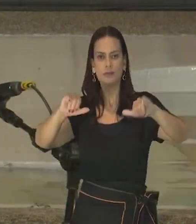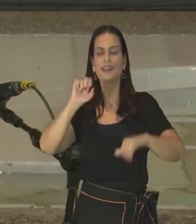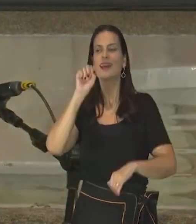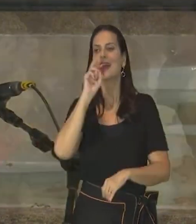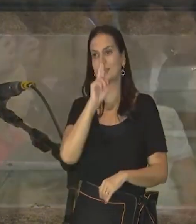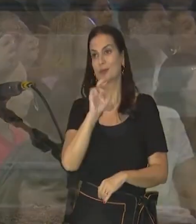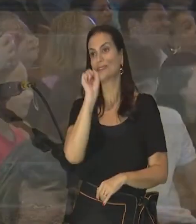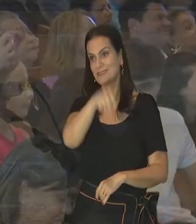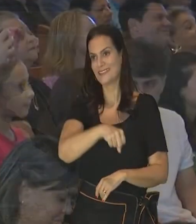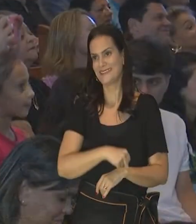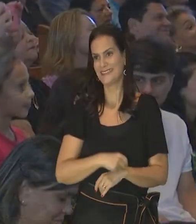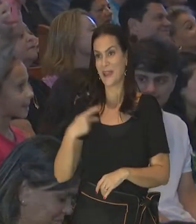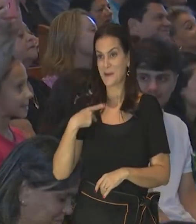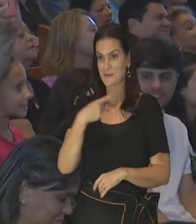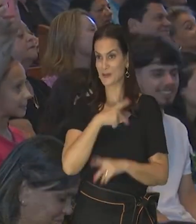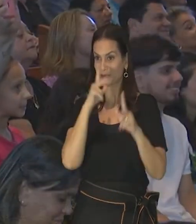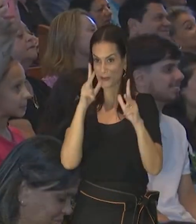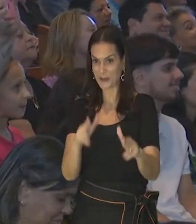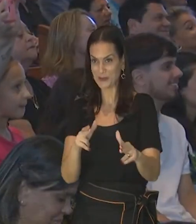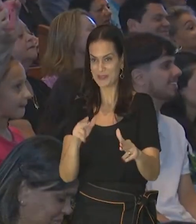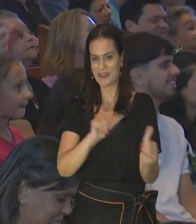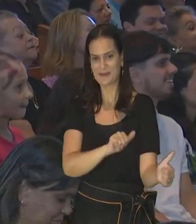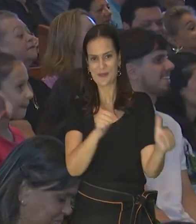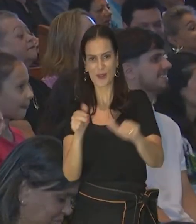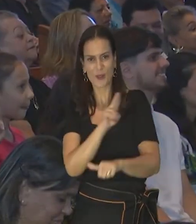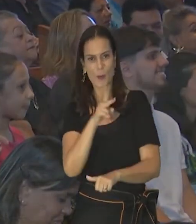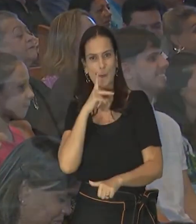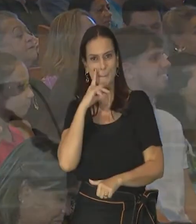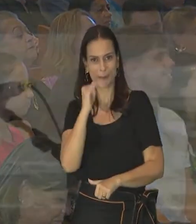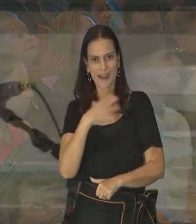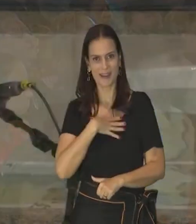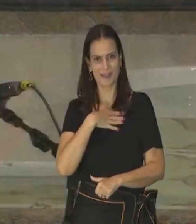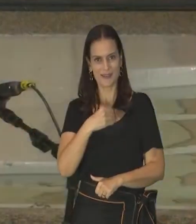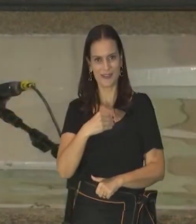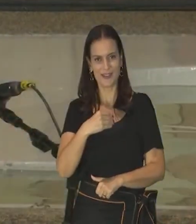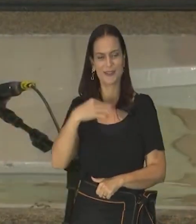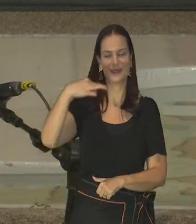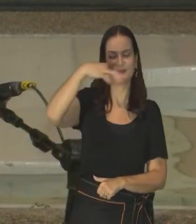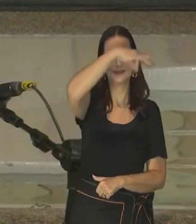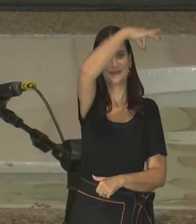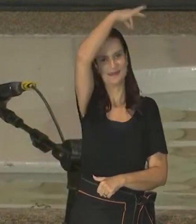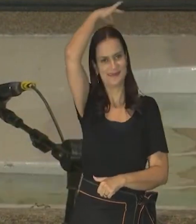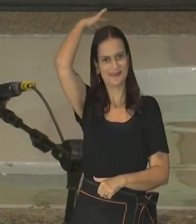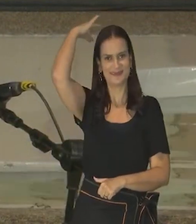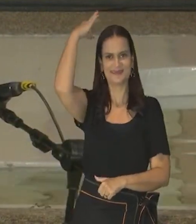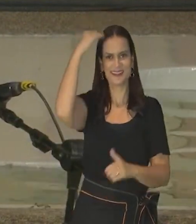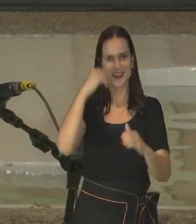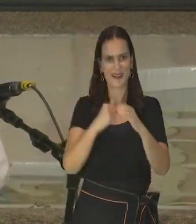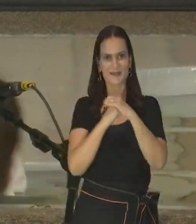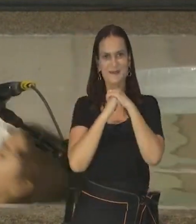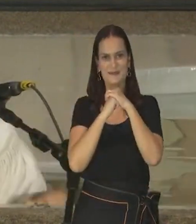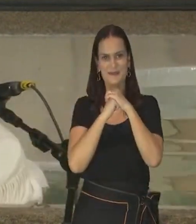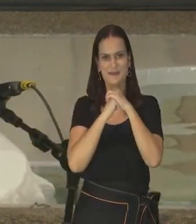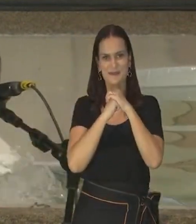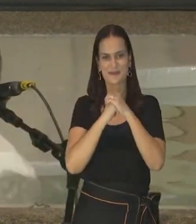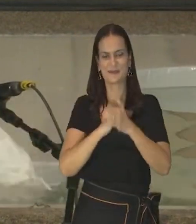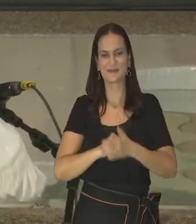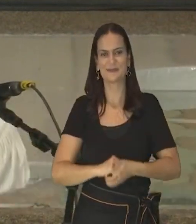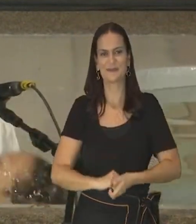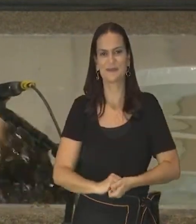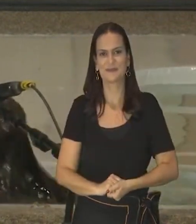Sim. Como ministro do Evangelho, eu a batizo em nome do Pai, do Filho e do Espírito Santo. Amém.